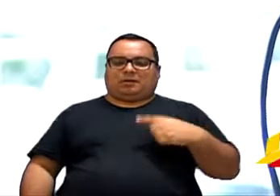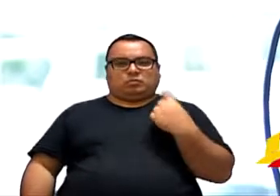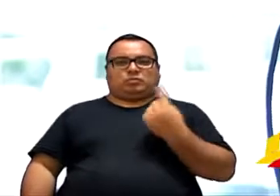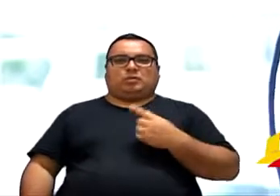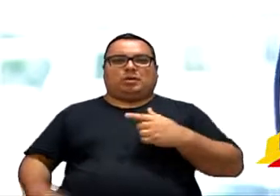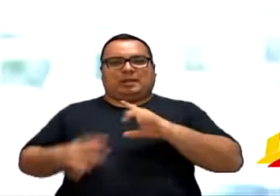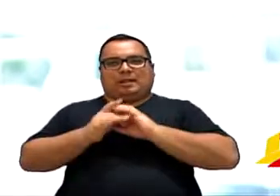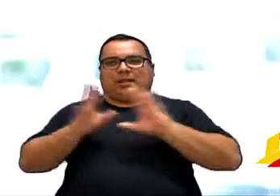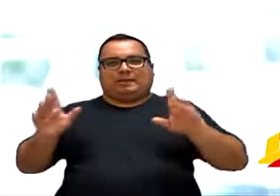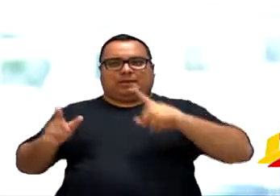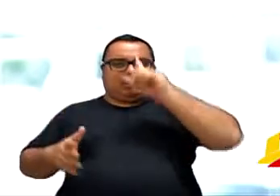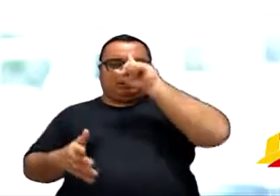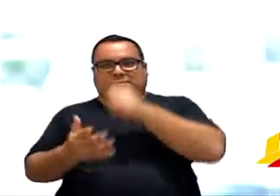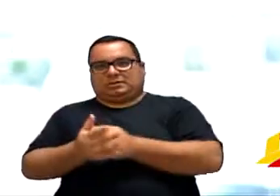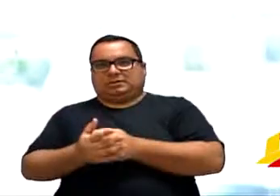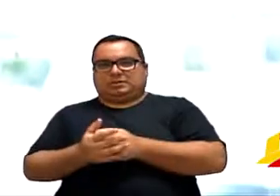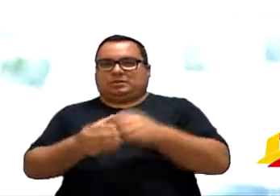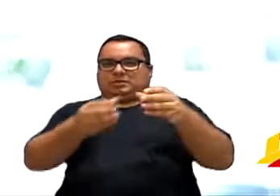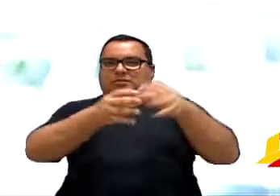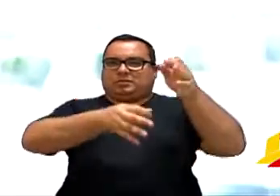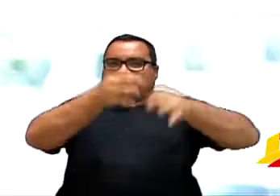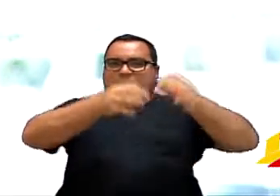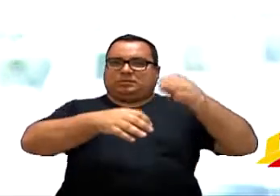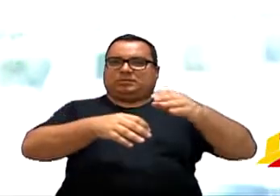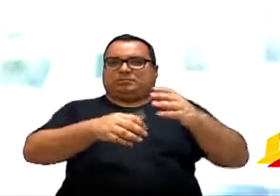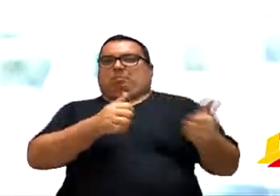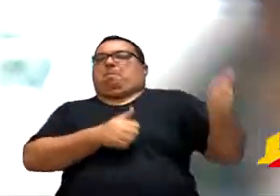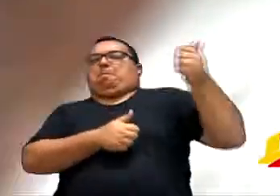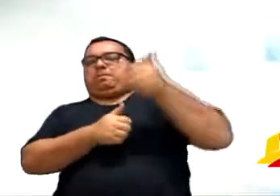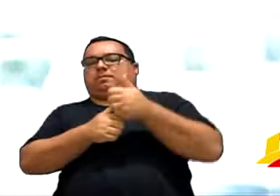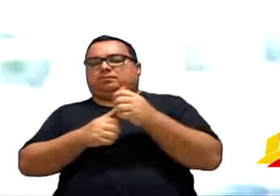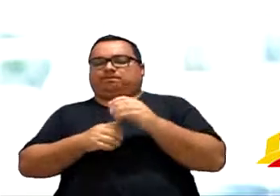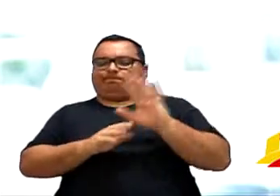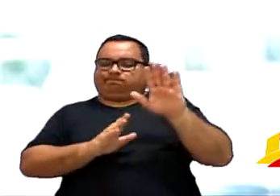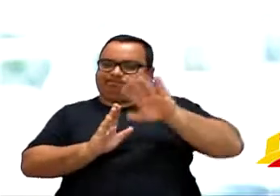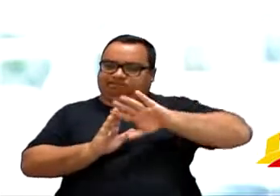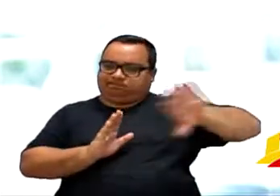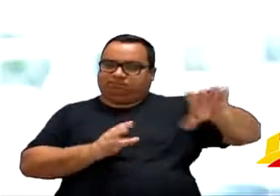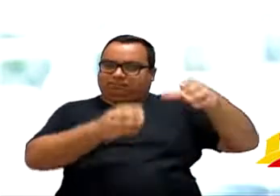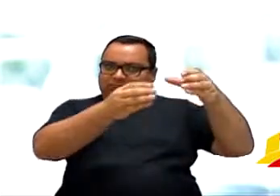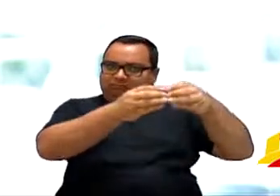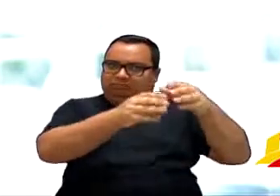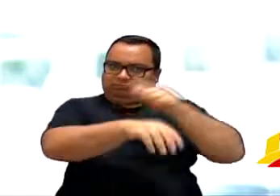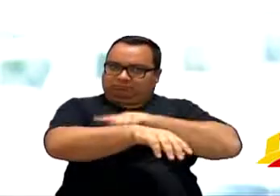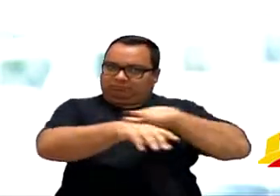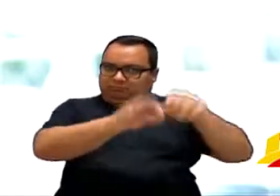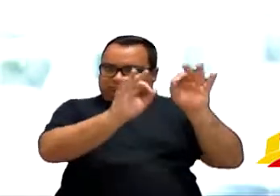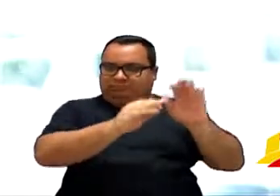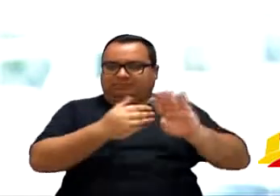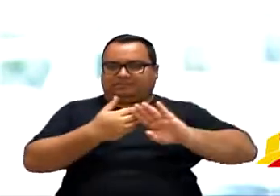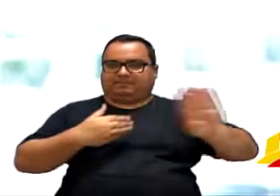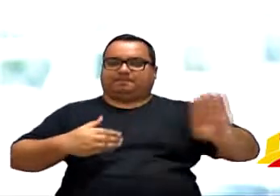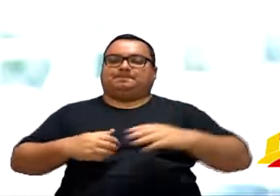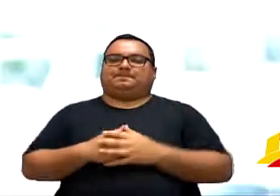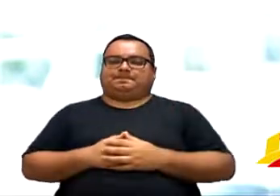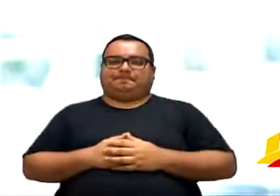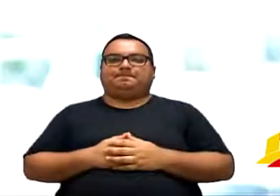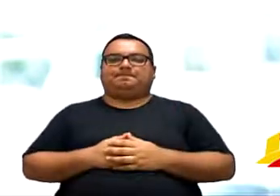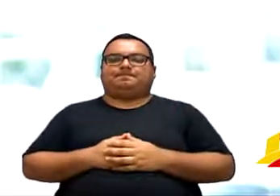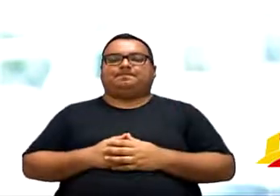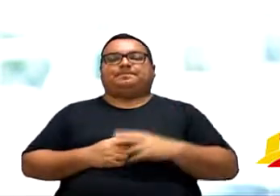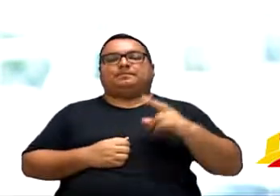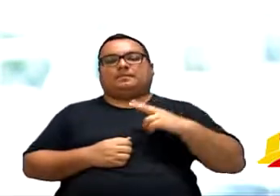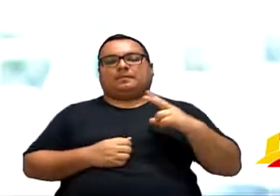casa então isso é importante dizer ah em relação à Feira do Beco do inferno ouve aí o momento